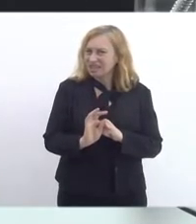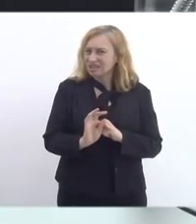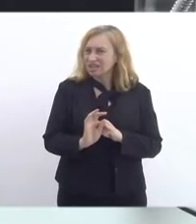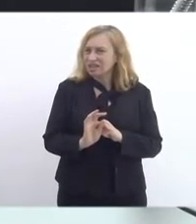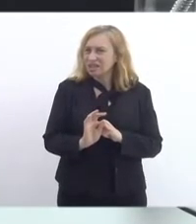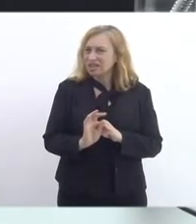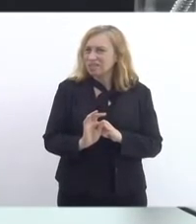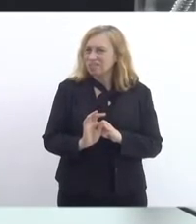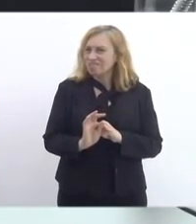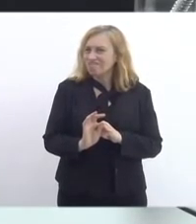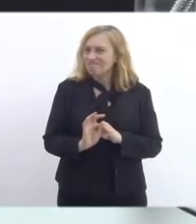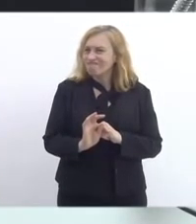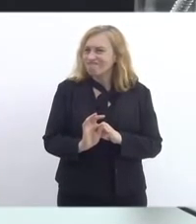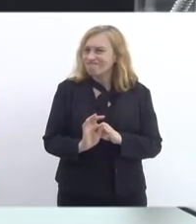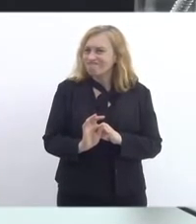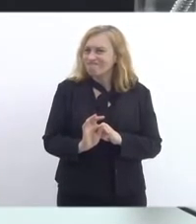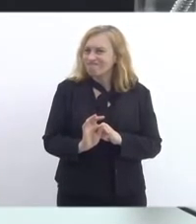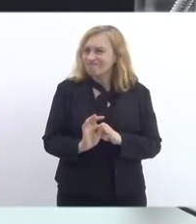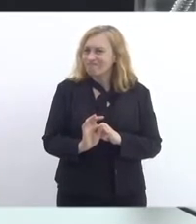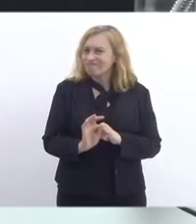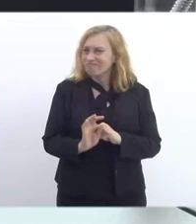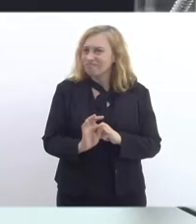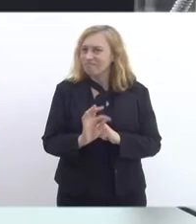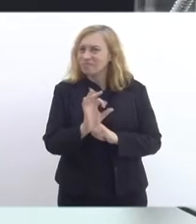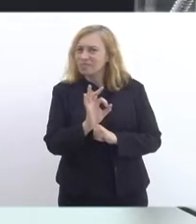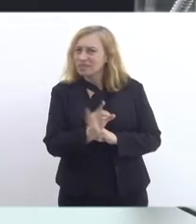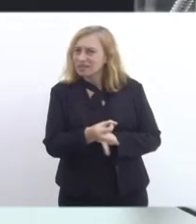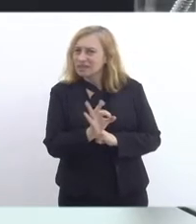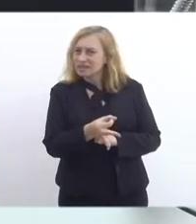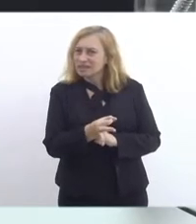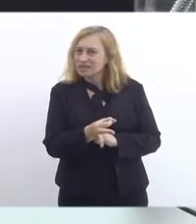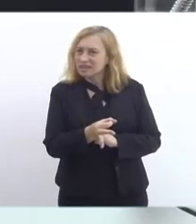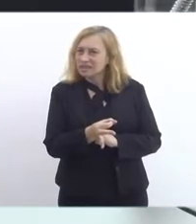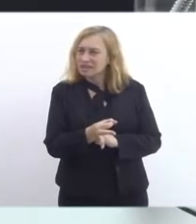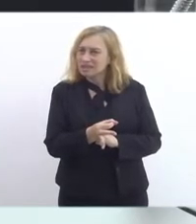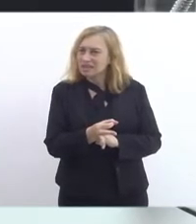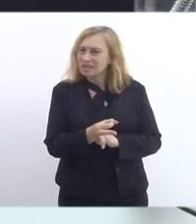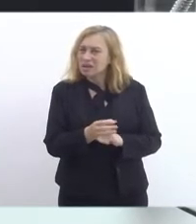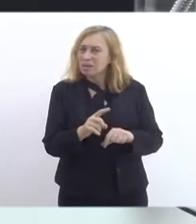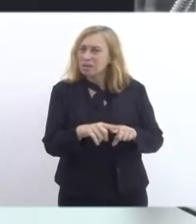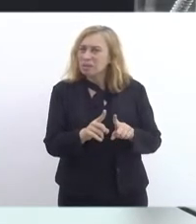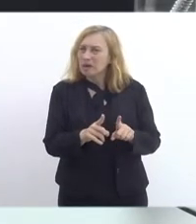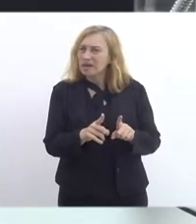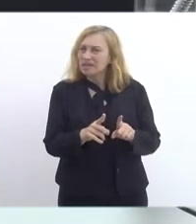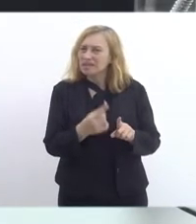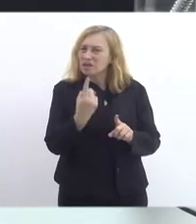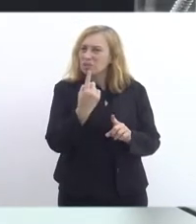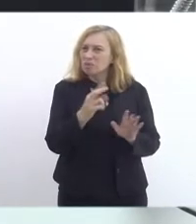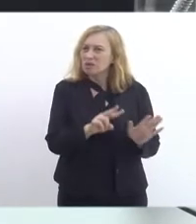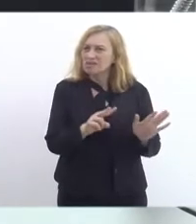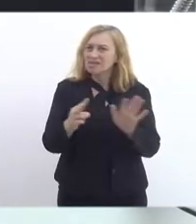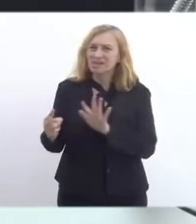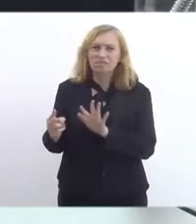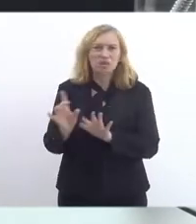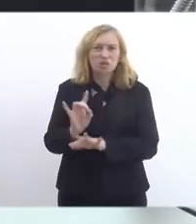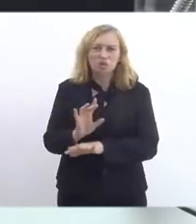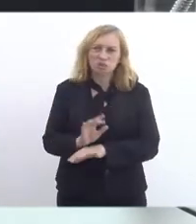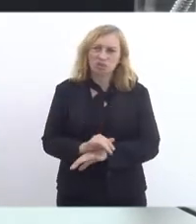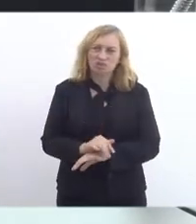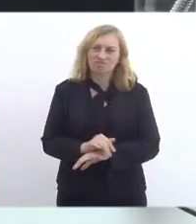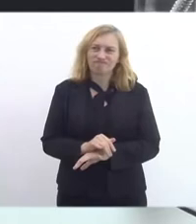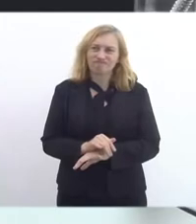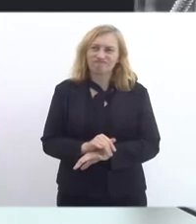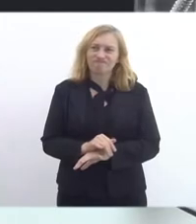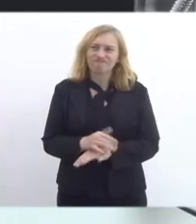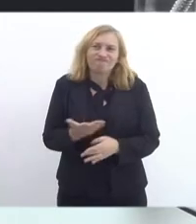mérito, ela é correta. Na forma, não. Tá bom. Porque é uma semana estadual. Exatamente. E,